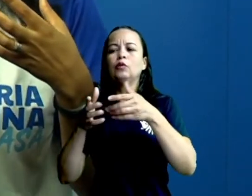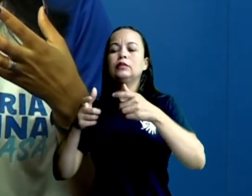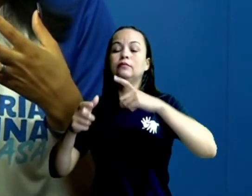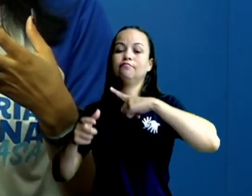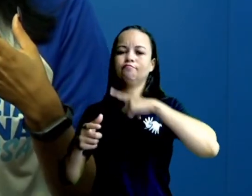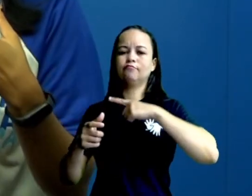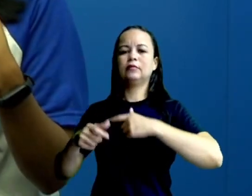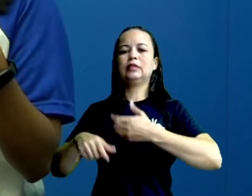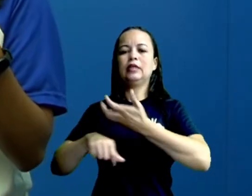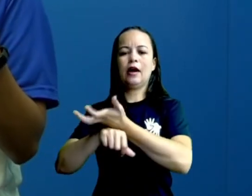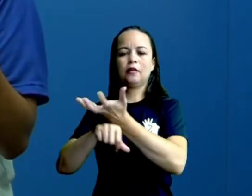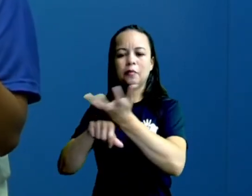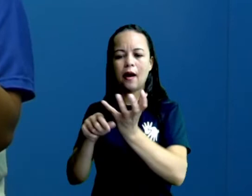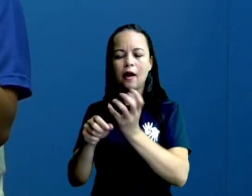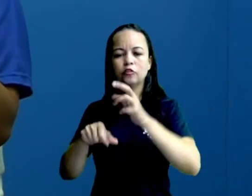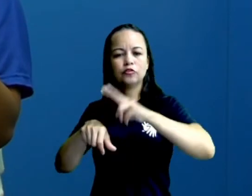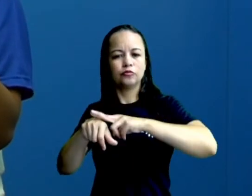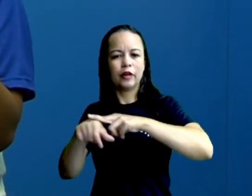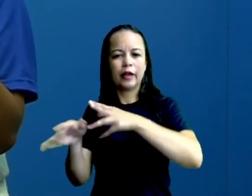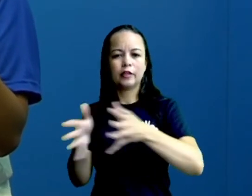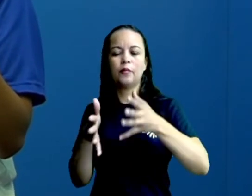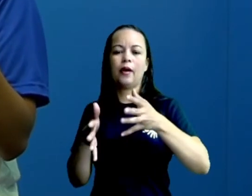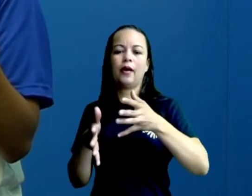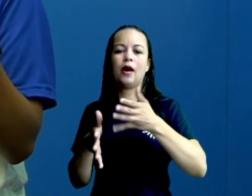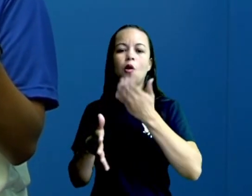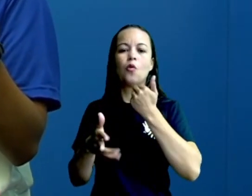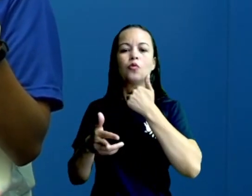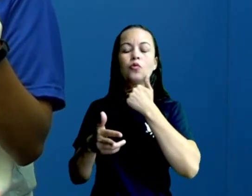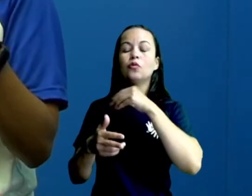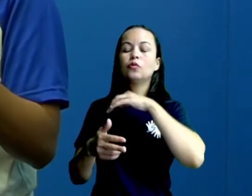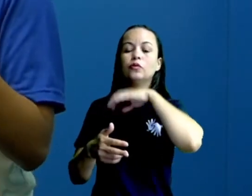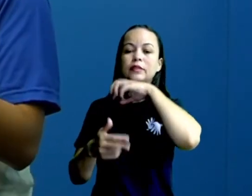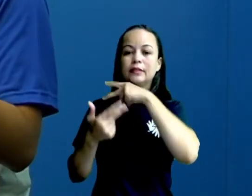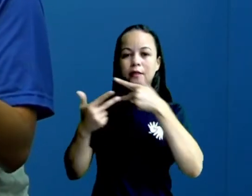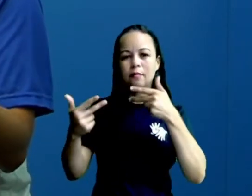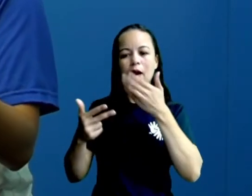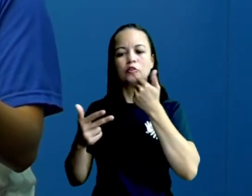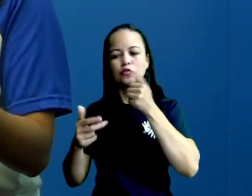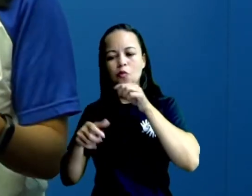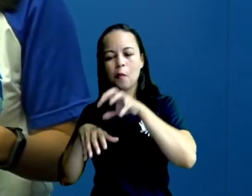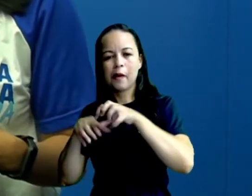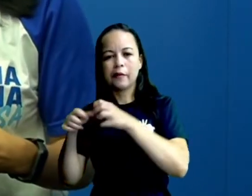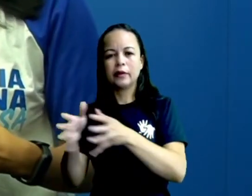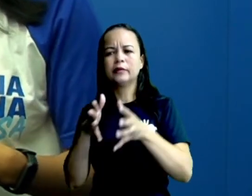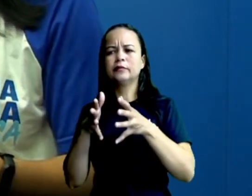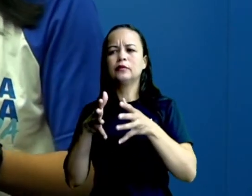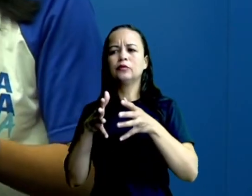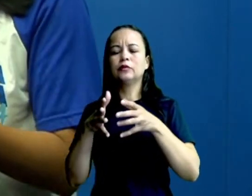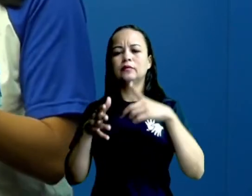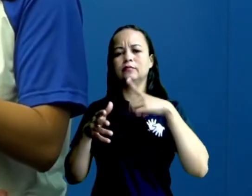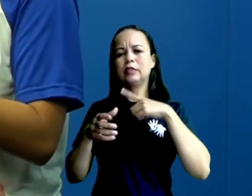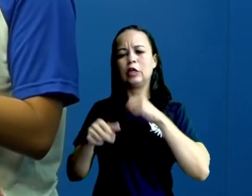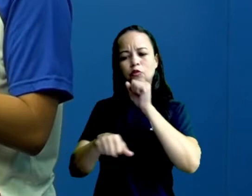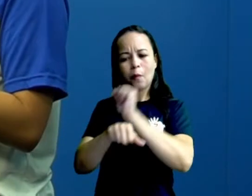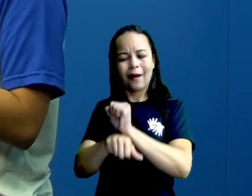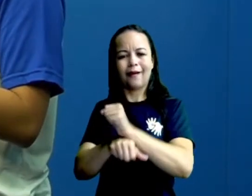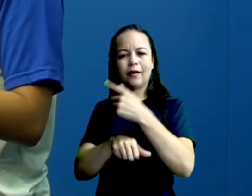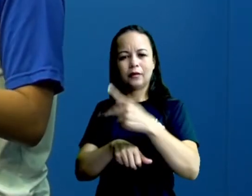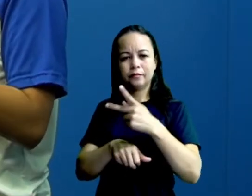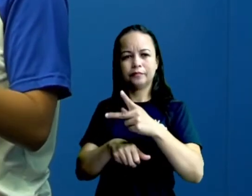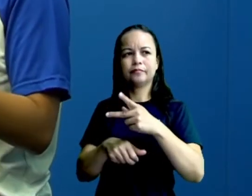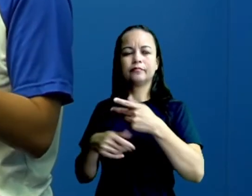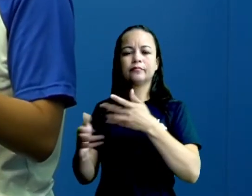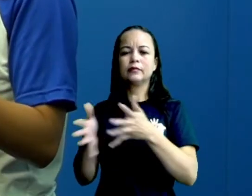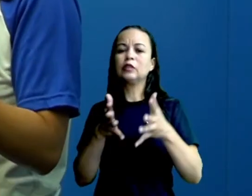animais que eles estavam usando, né? Que eles estavam sobre o lombo desses animais. Quando eles faziam essas paradas, muitas